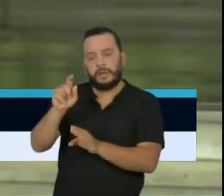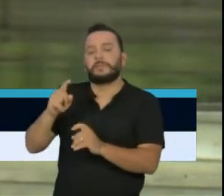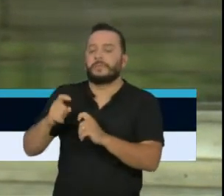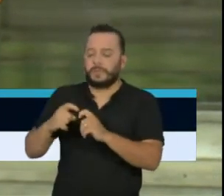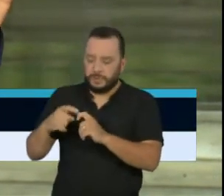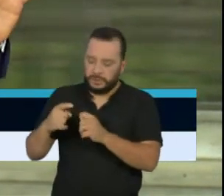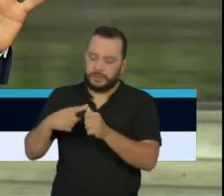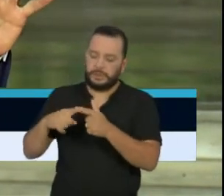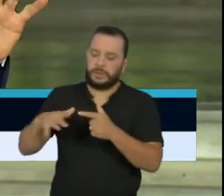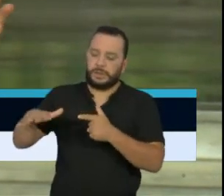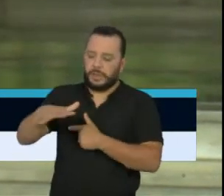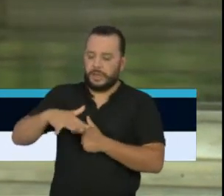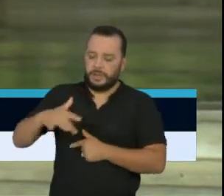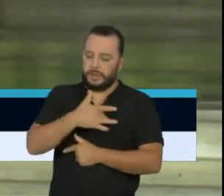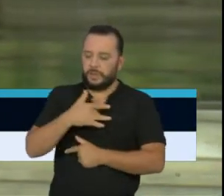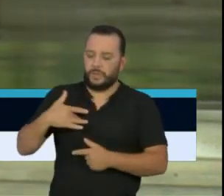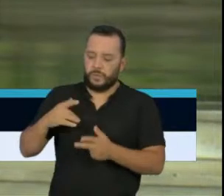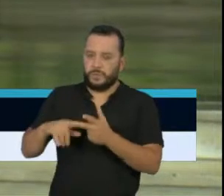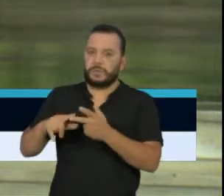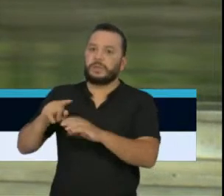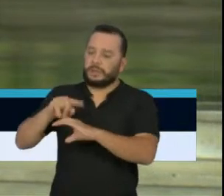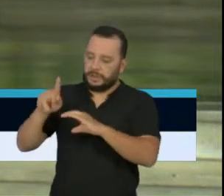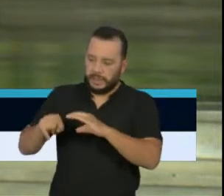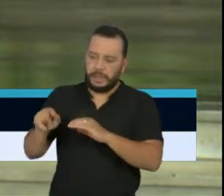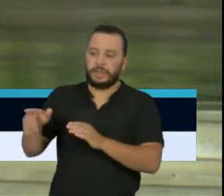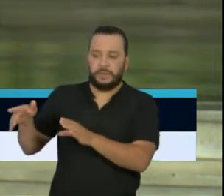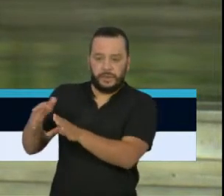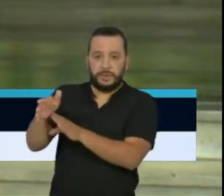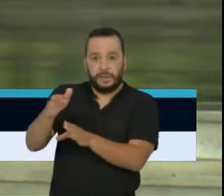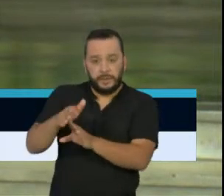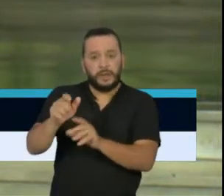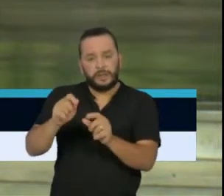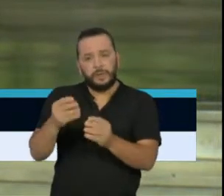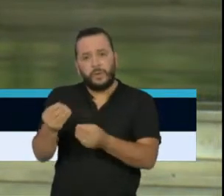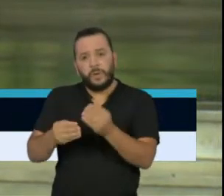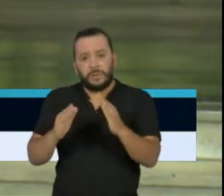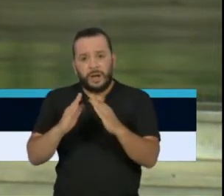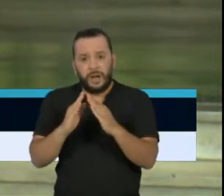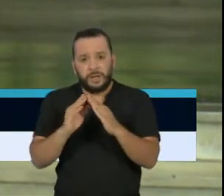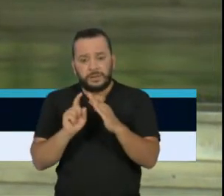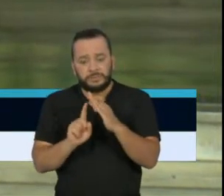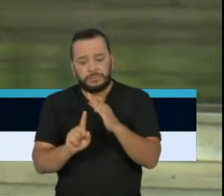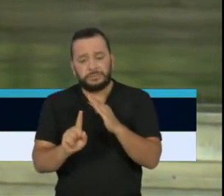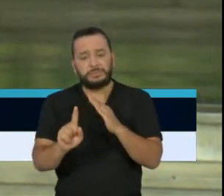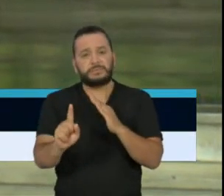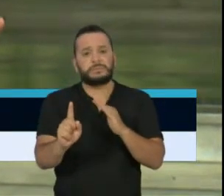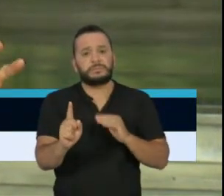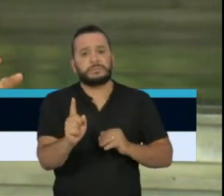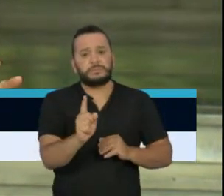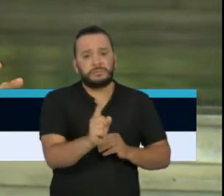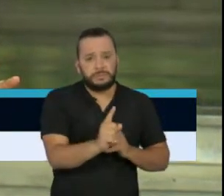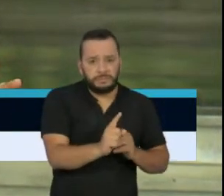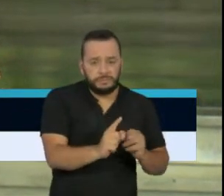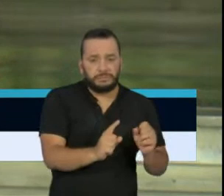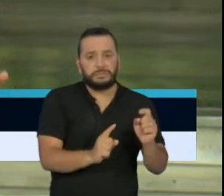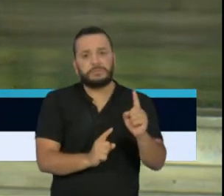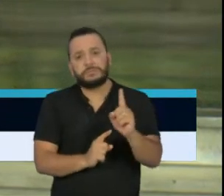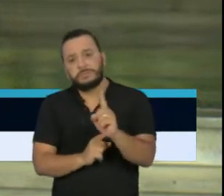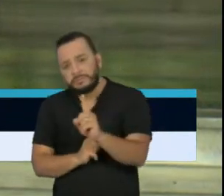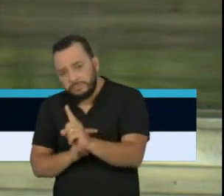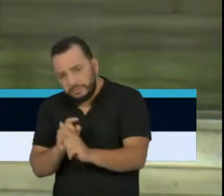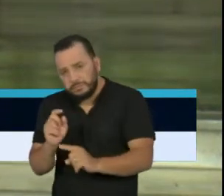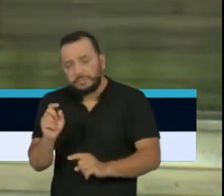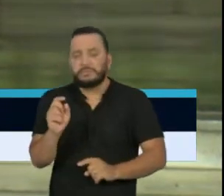orientarão de que é possível ali, gradual e seguramente, termos uma diferenciação para a